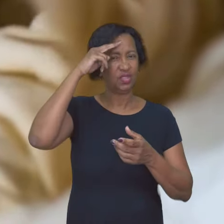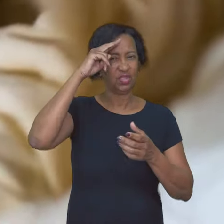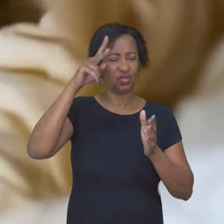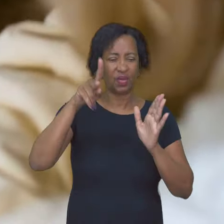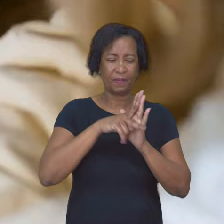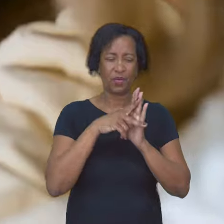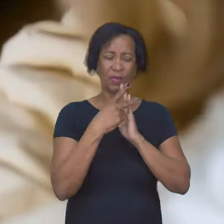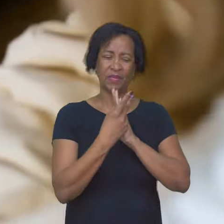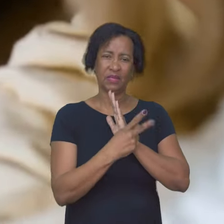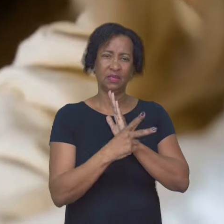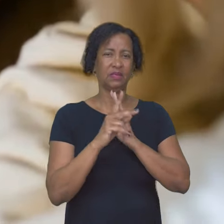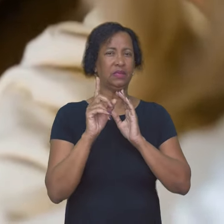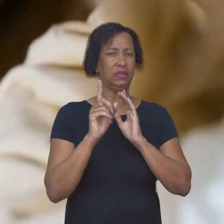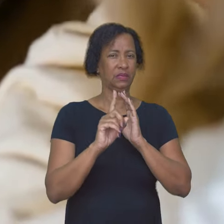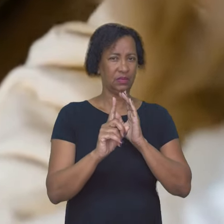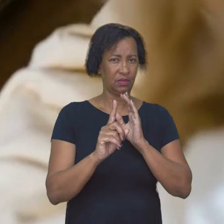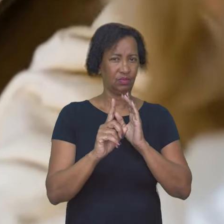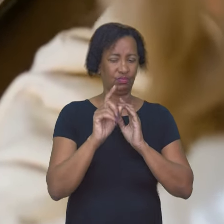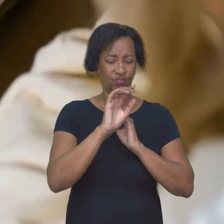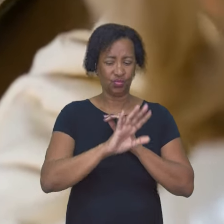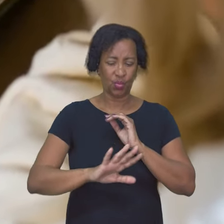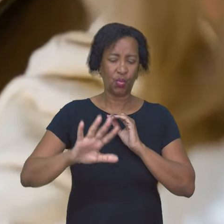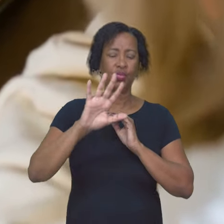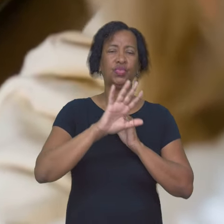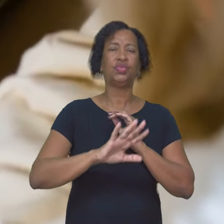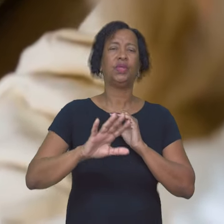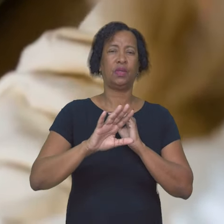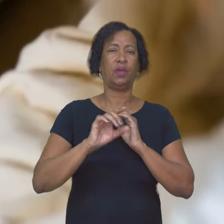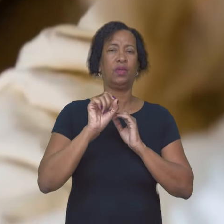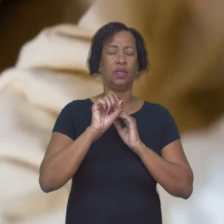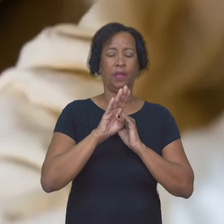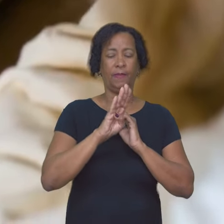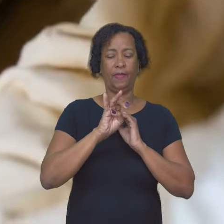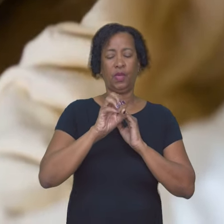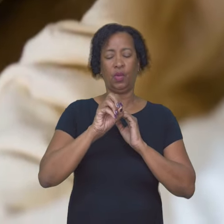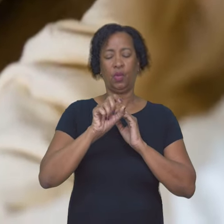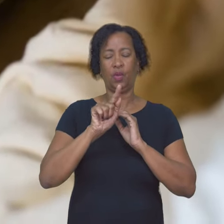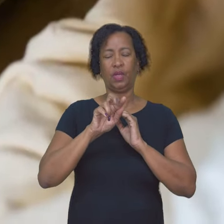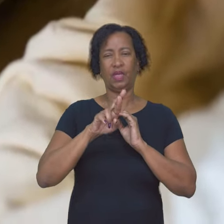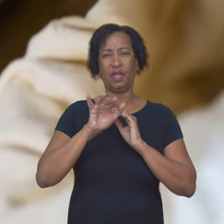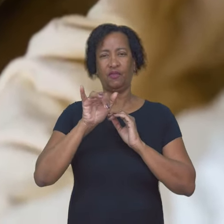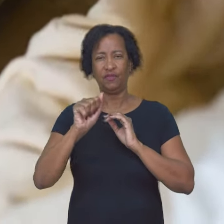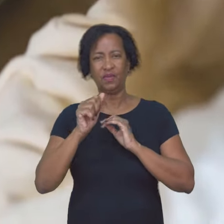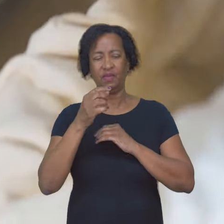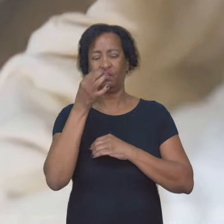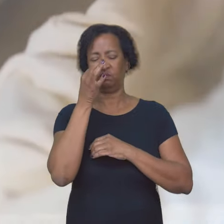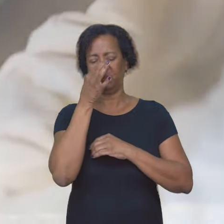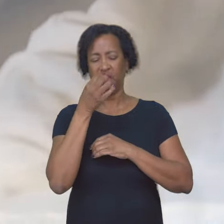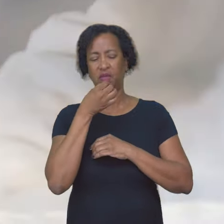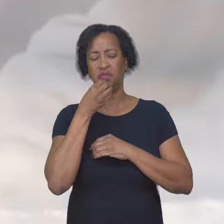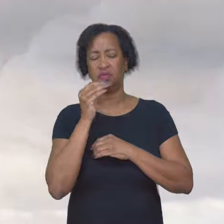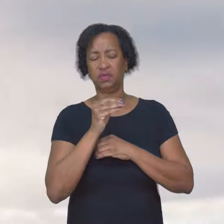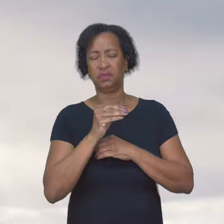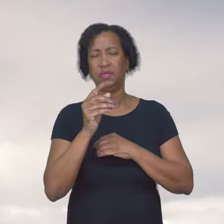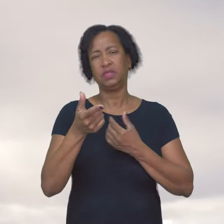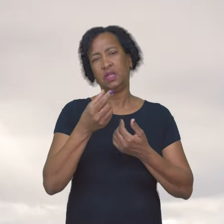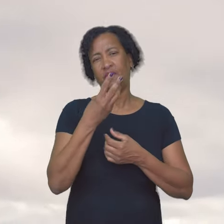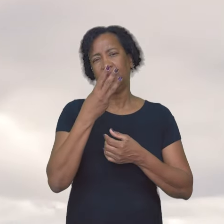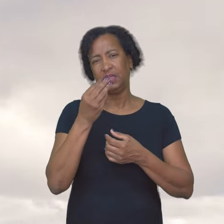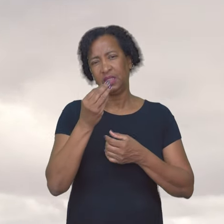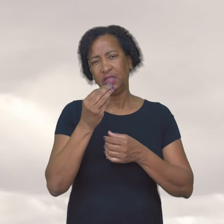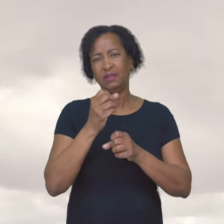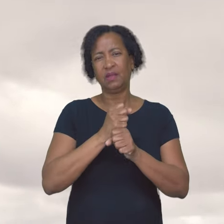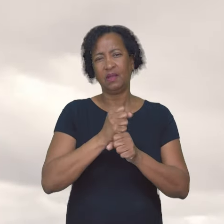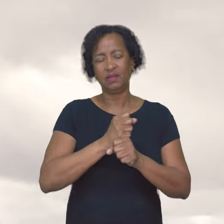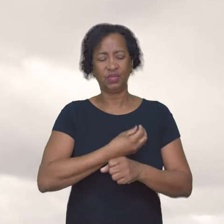típicas no geral uma biografia não ignoraria o nascimento nem os 30 primeiros anos de uma pessoa que